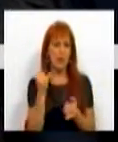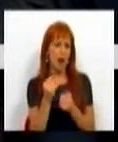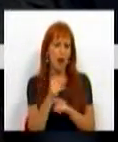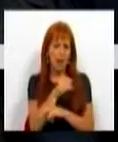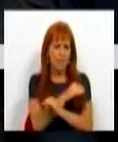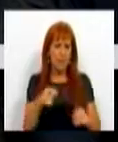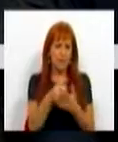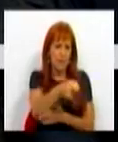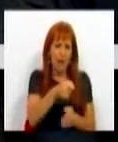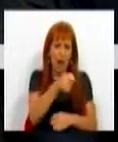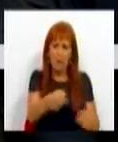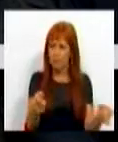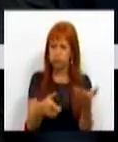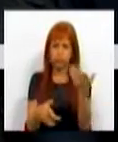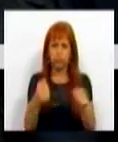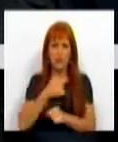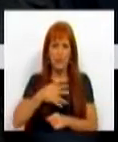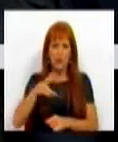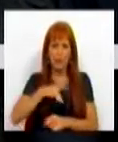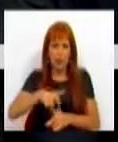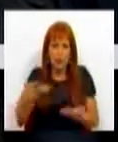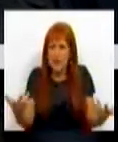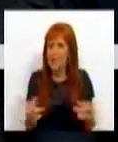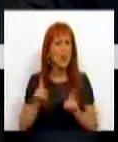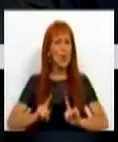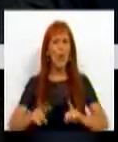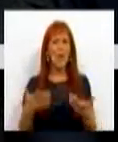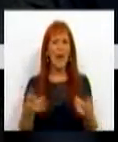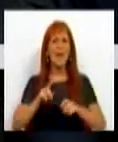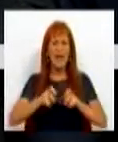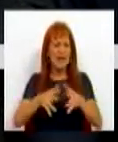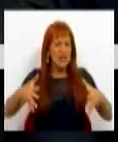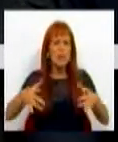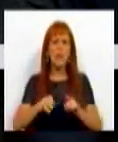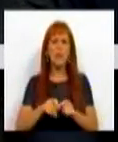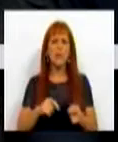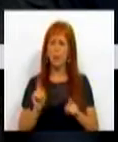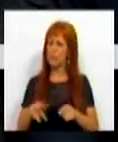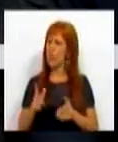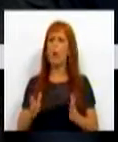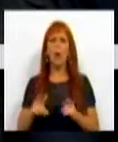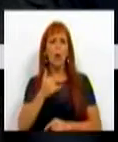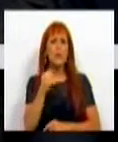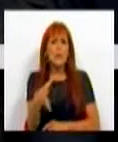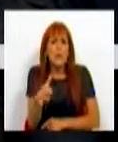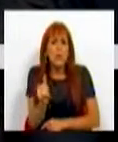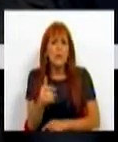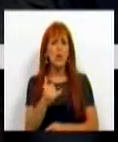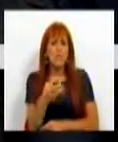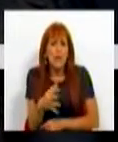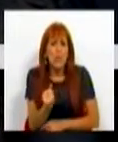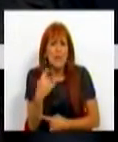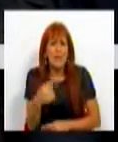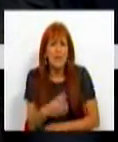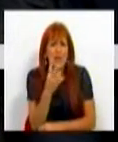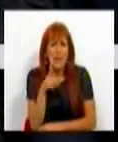insolvências nas empresas portuguesas. E isto não foi, e este crescimento começou a acontecer precisamente em 2012. Em 2012